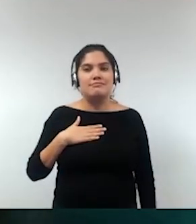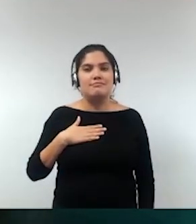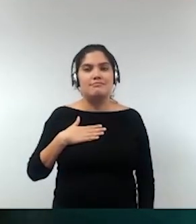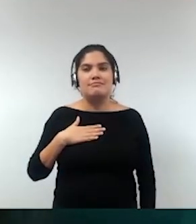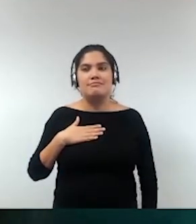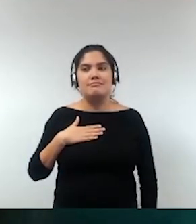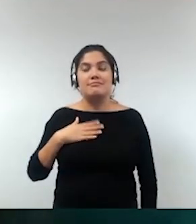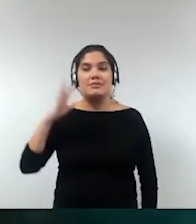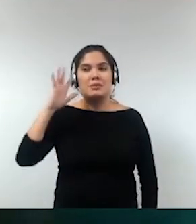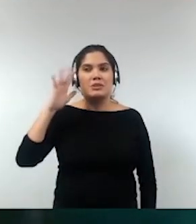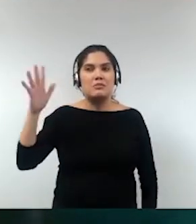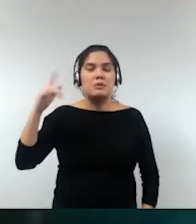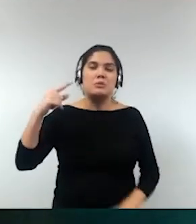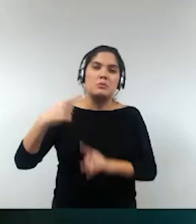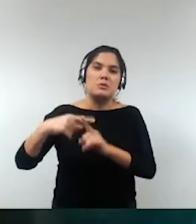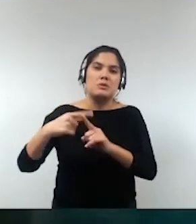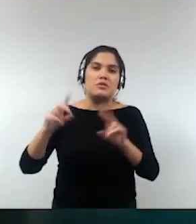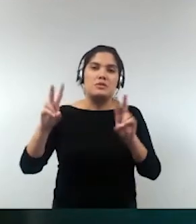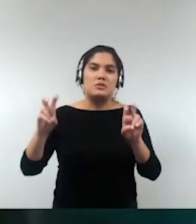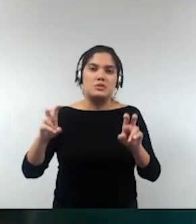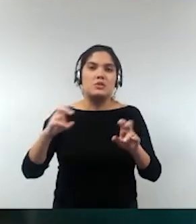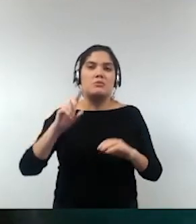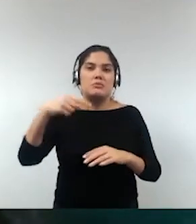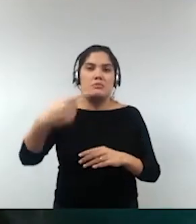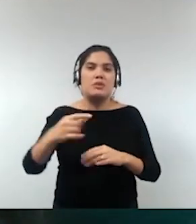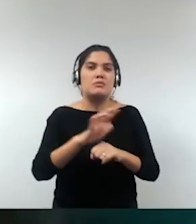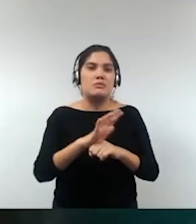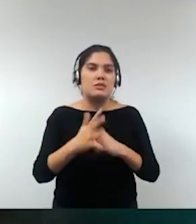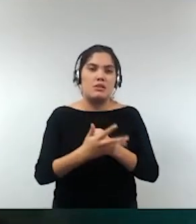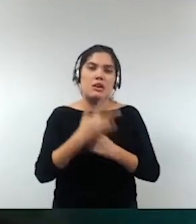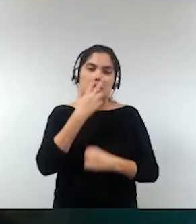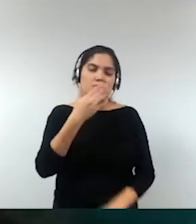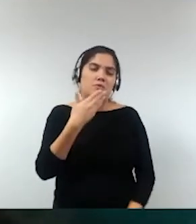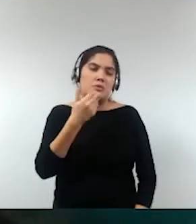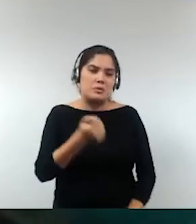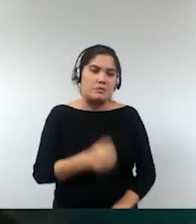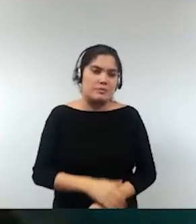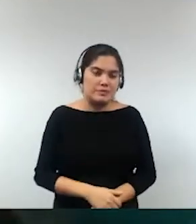o meu pensamento positivo em relação ao pós-pandemia. Acho que vai ser melhor.